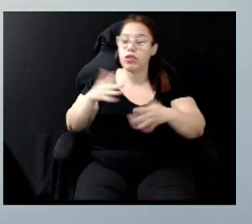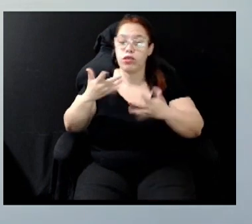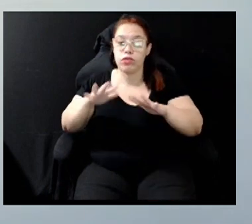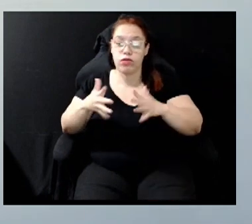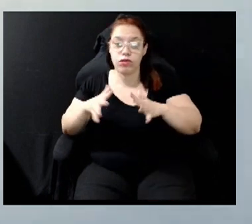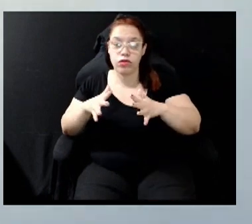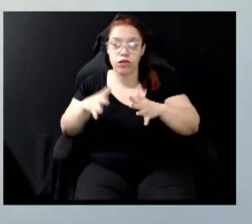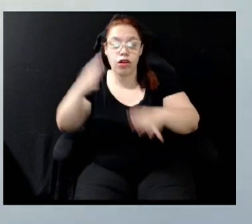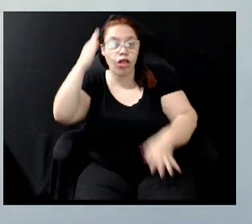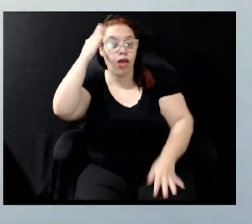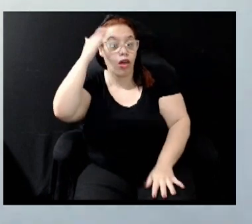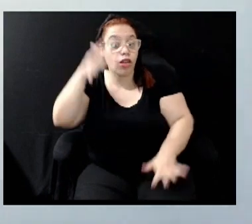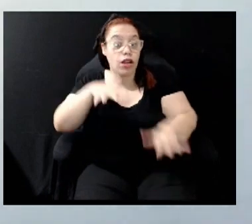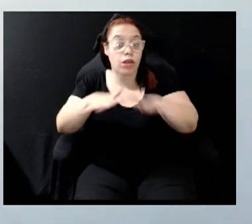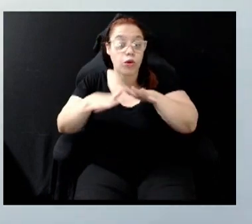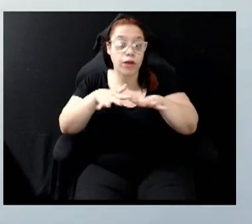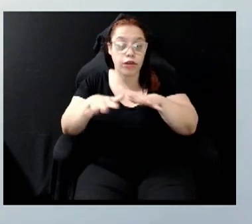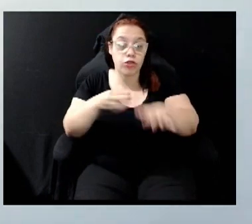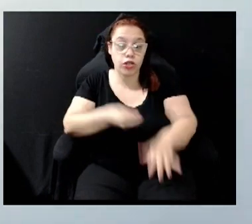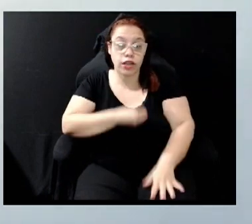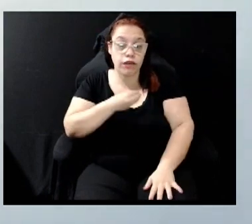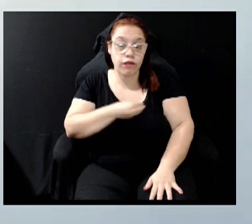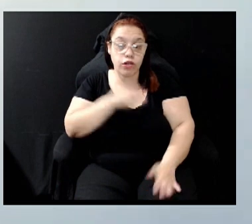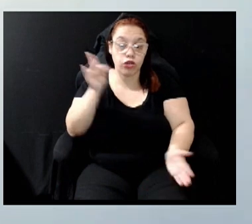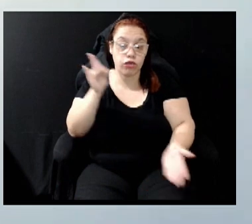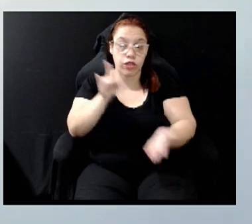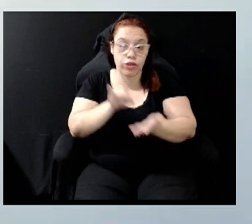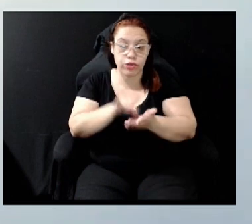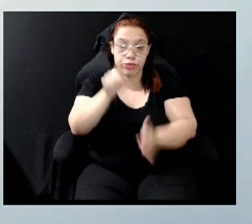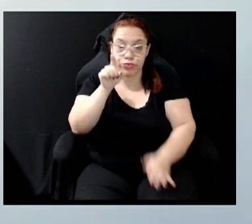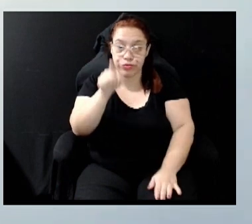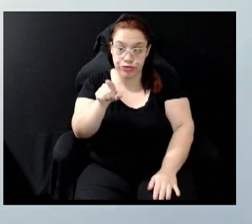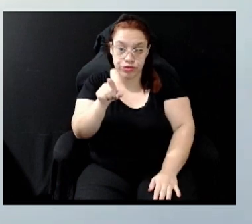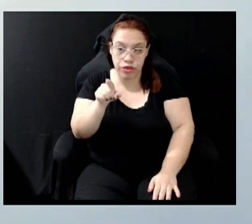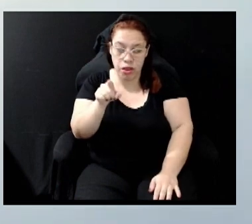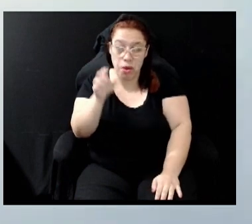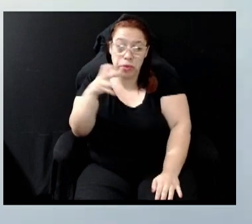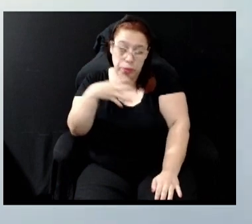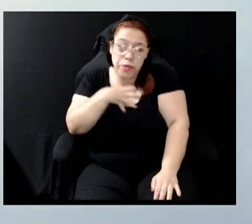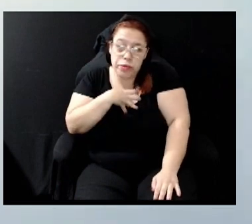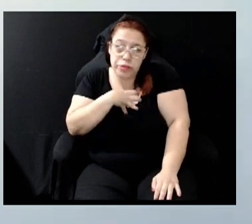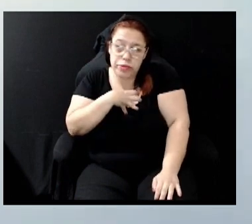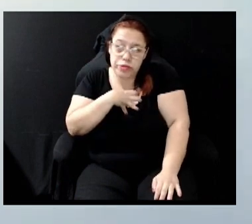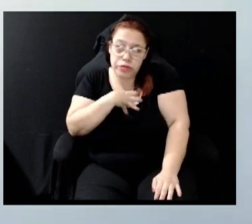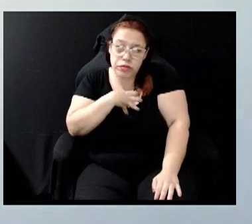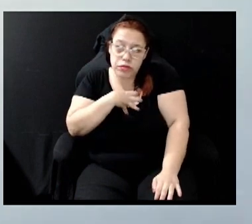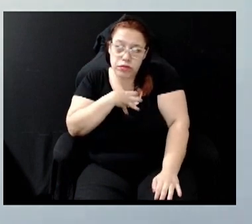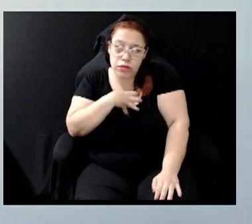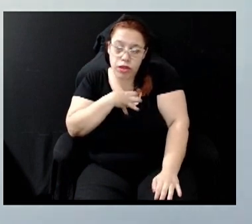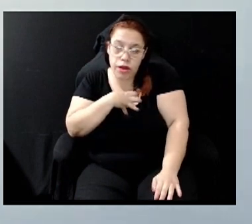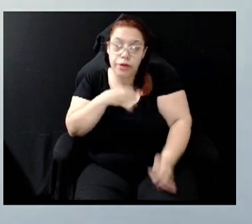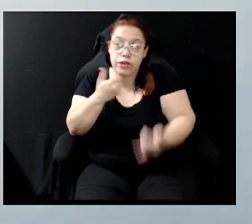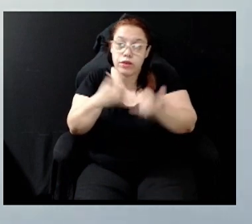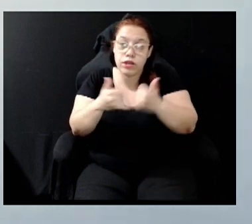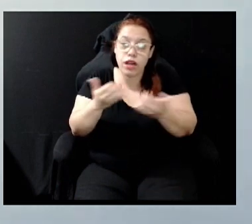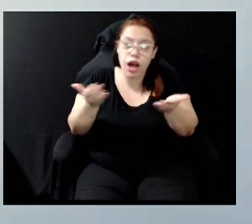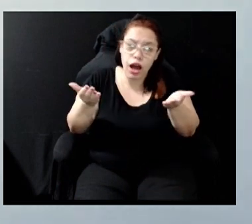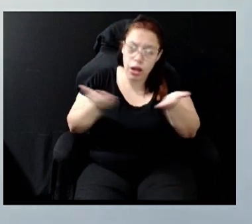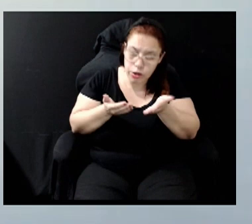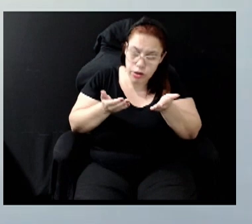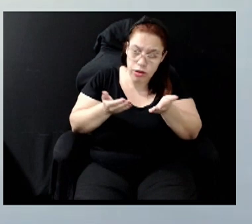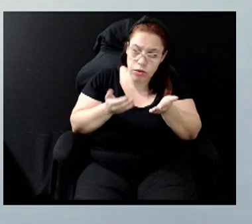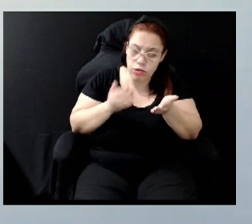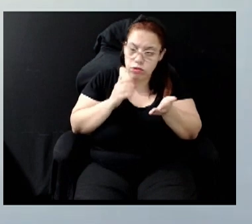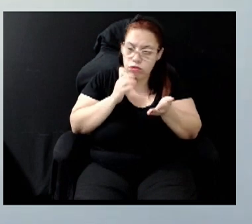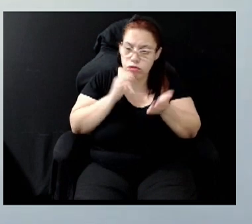desse momento, né? Para ela, talvez faça mais sentido mesmo, essa questão era mais divertido. Será que agora, né, é uma ideia, será